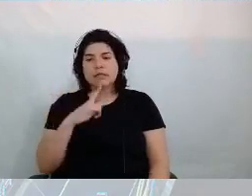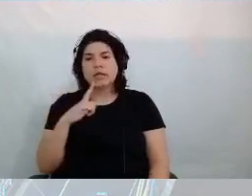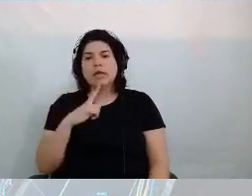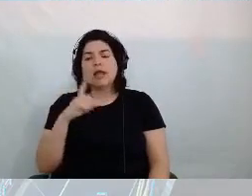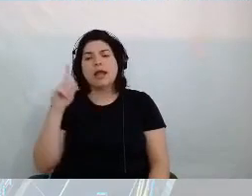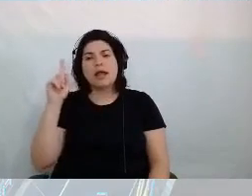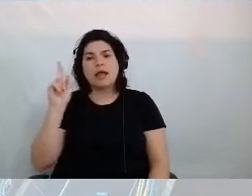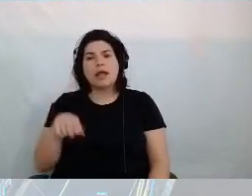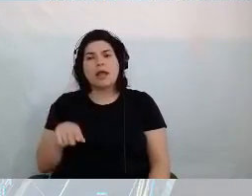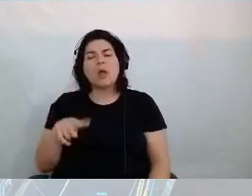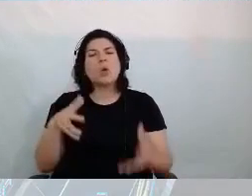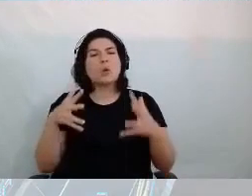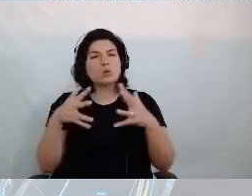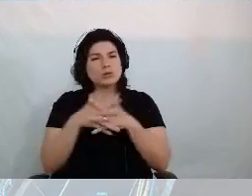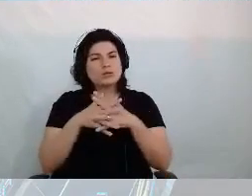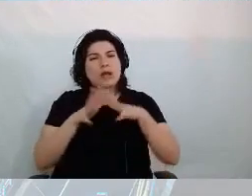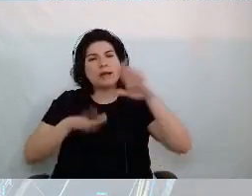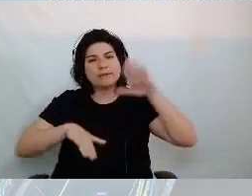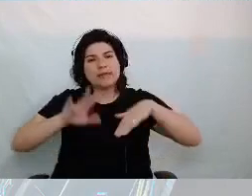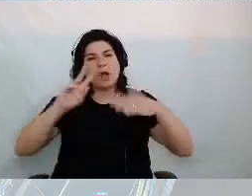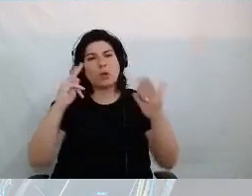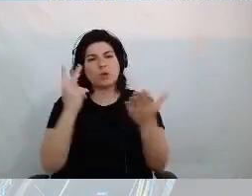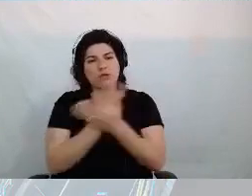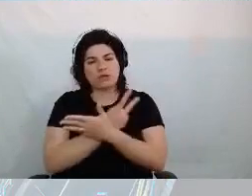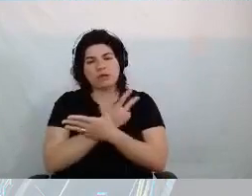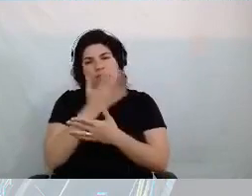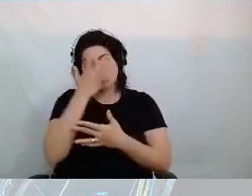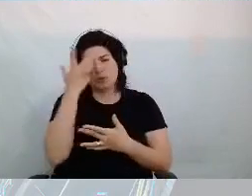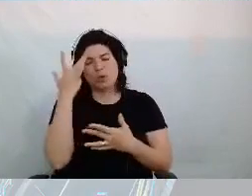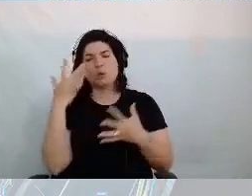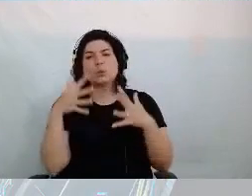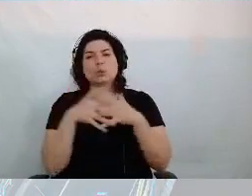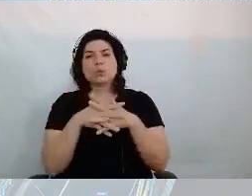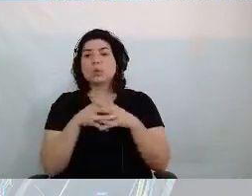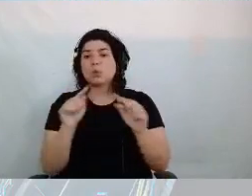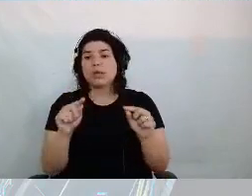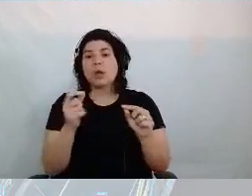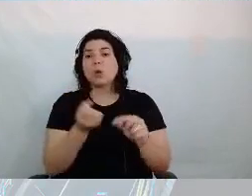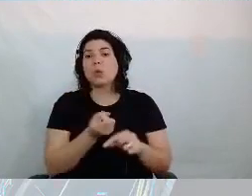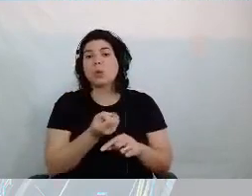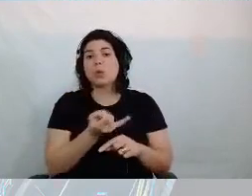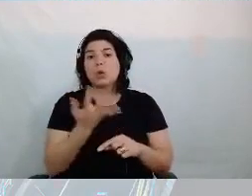uma confusão que às vezes acontece, o throughput é a quantidade